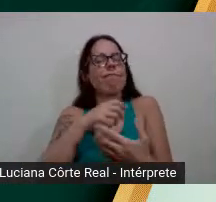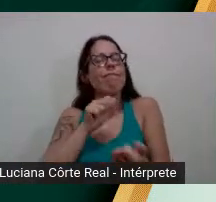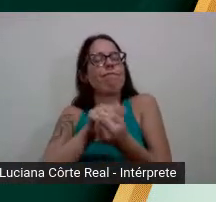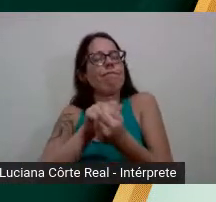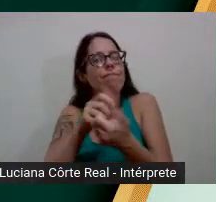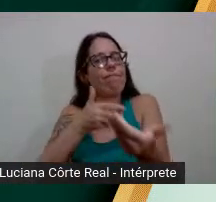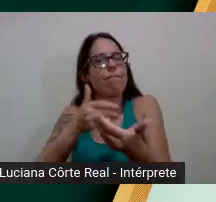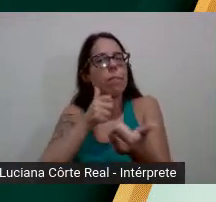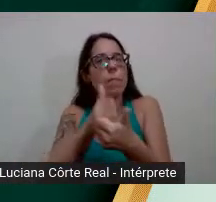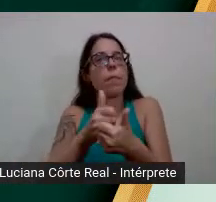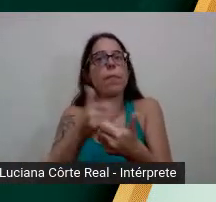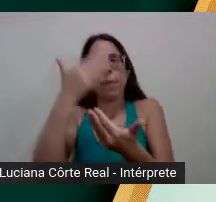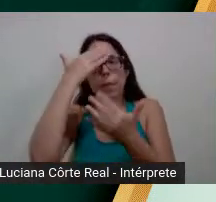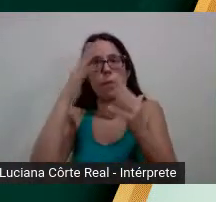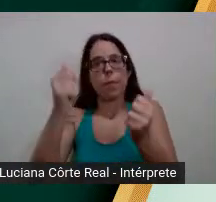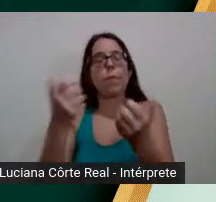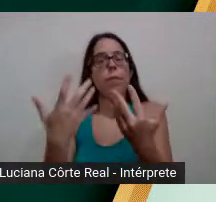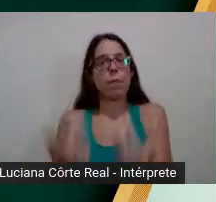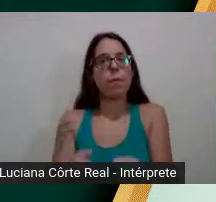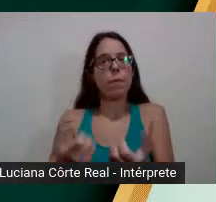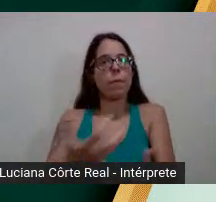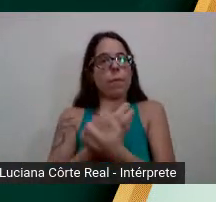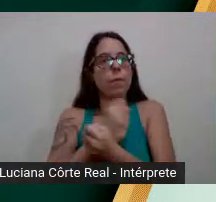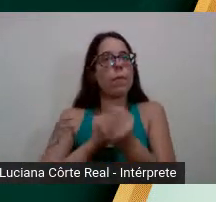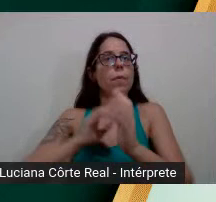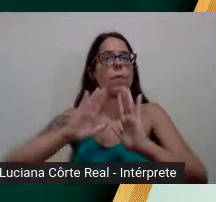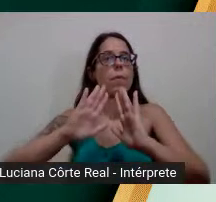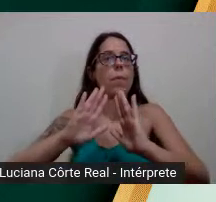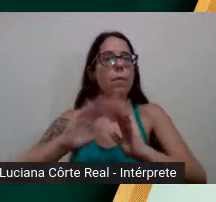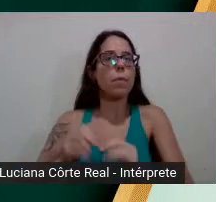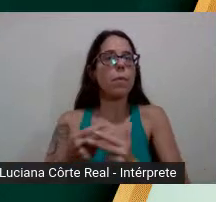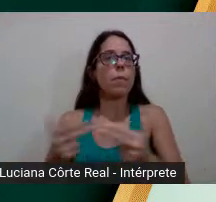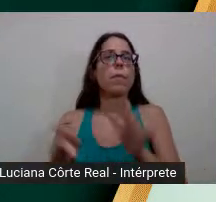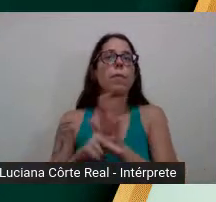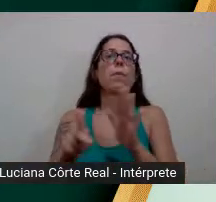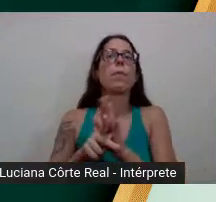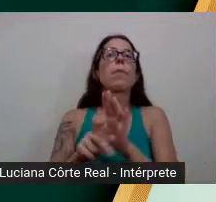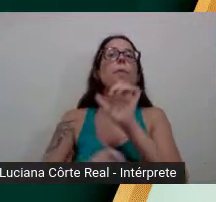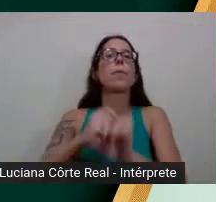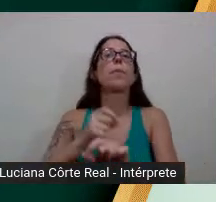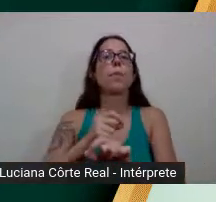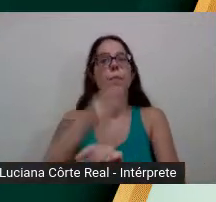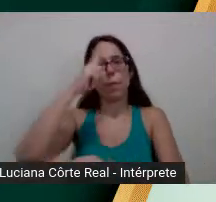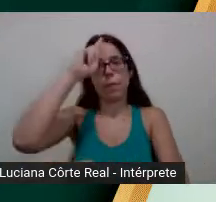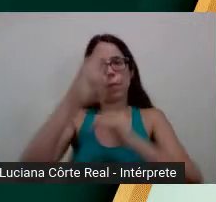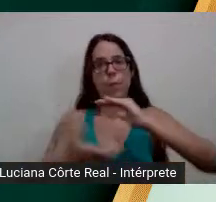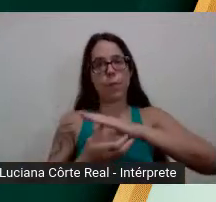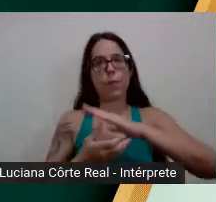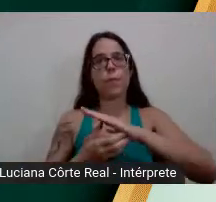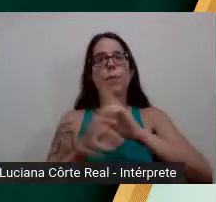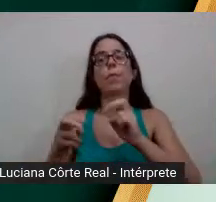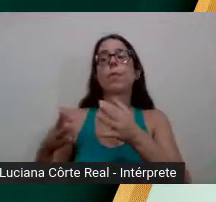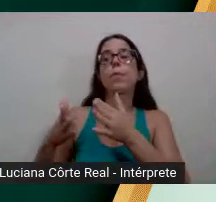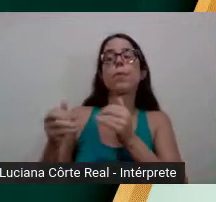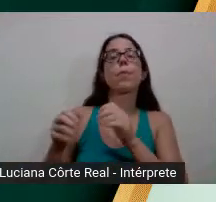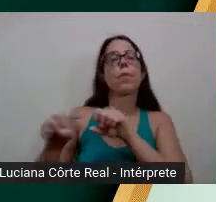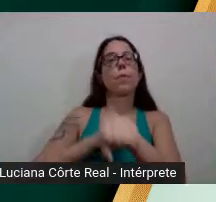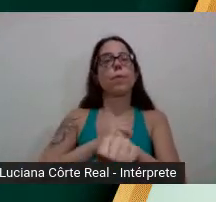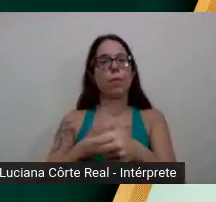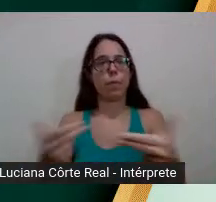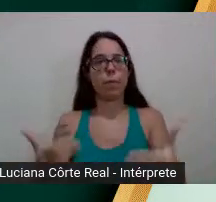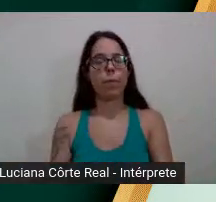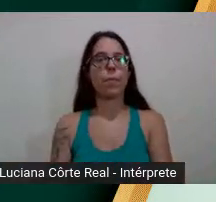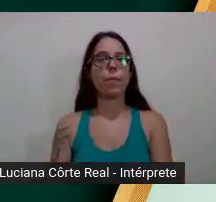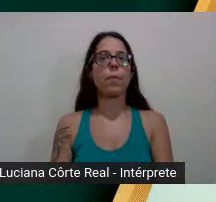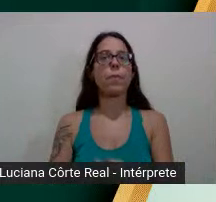acolherem as demandas do campus Uruguaiana para as nossas colações. Com certeza, no início da graduação